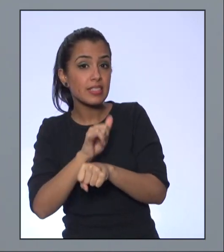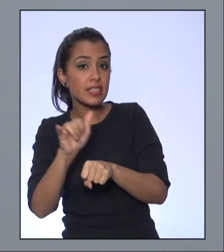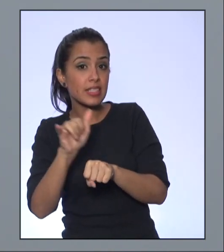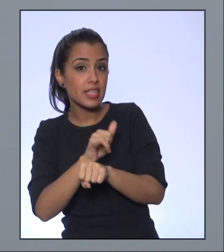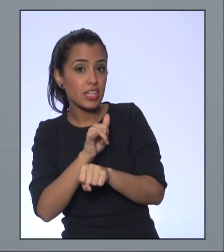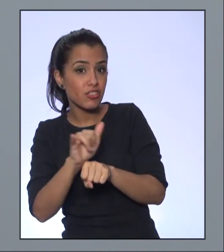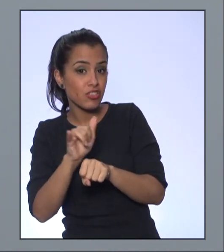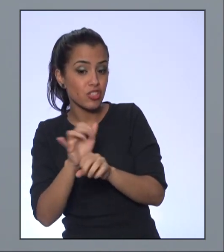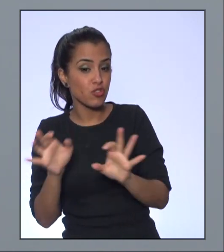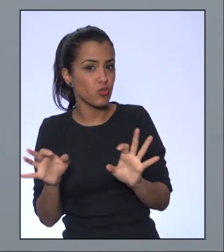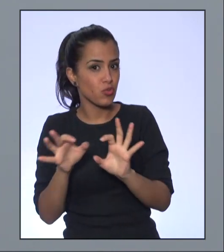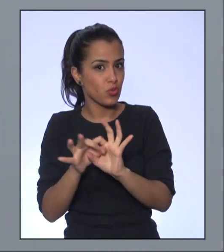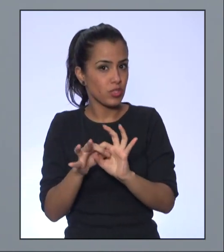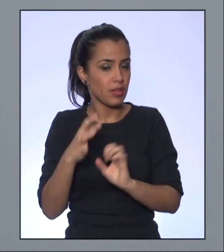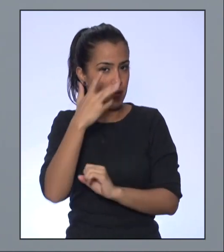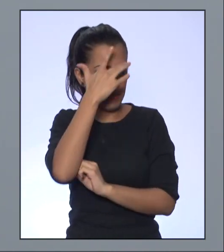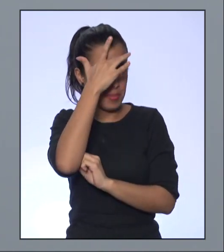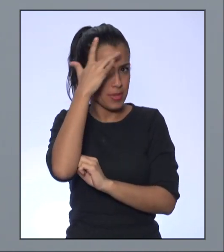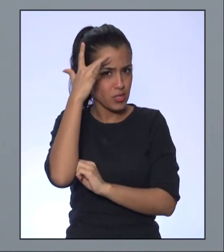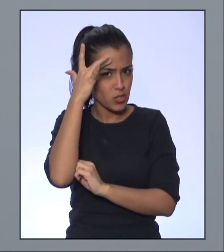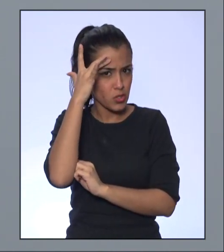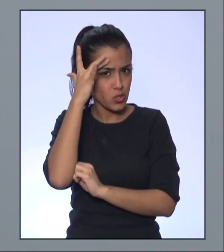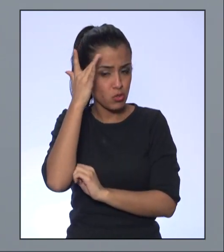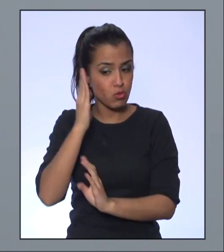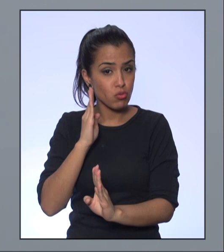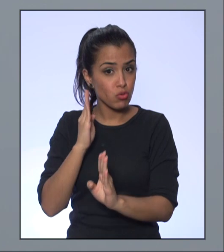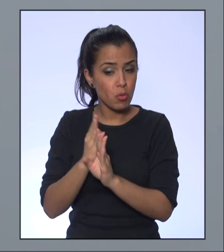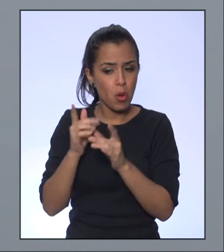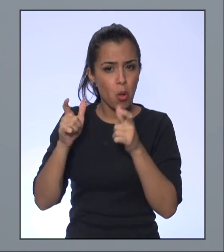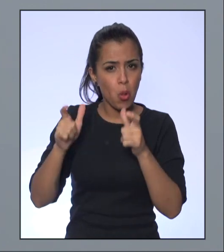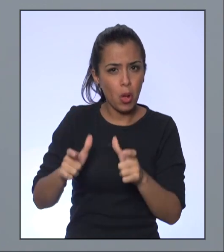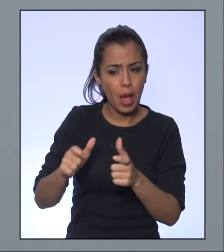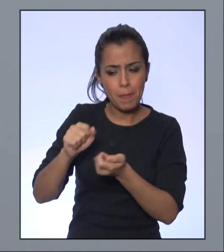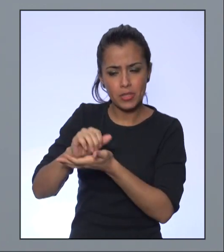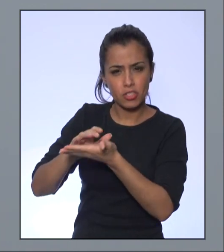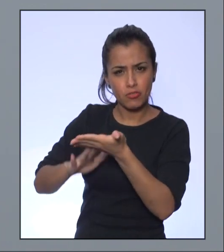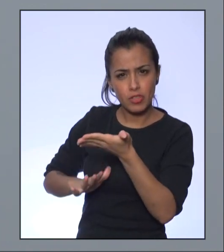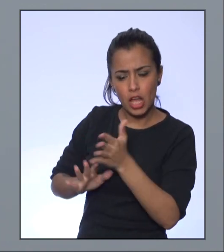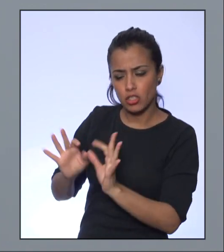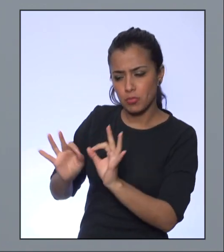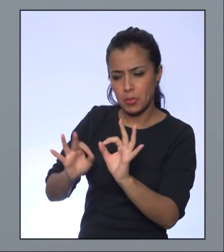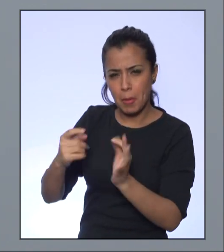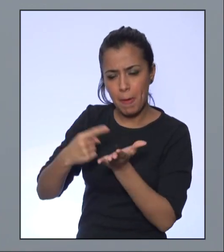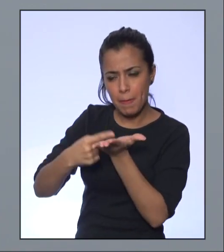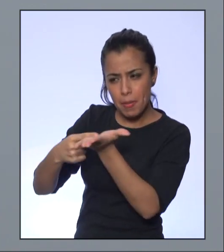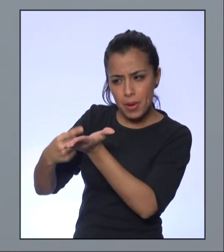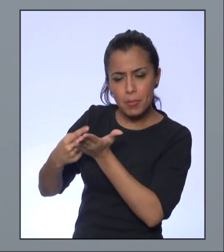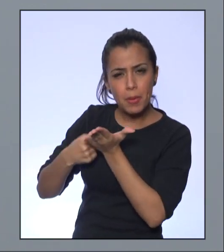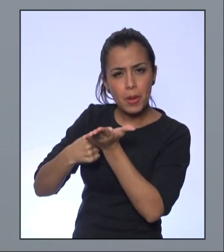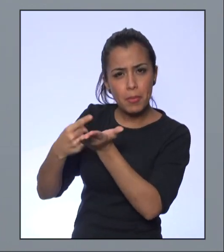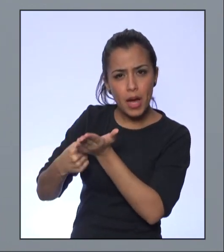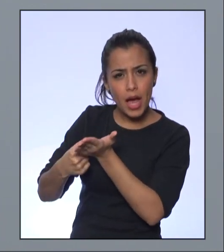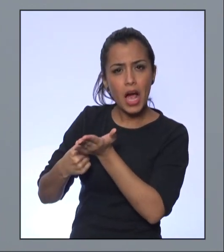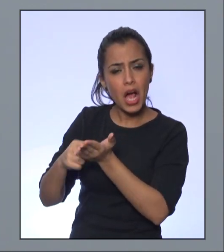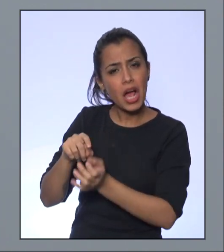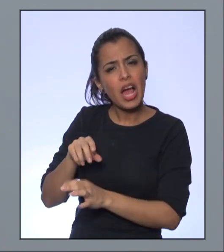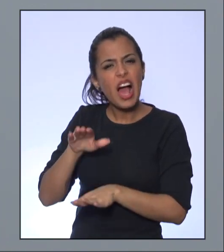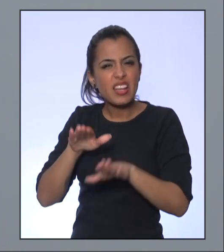pessoas, descobrir um local para fazer essa atividade, até conseguir algumas coisas para as pessoas